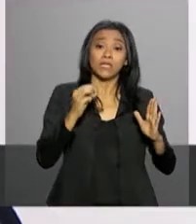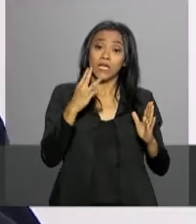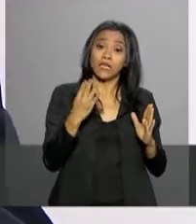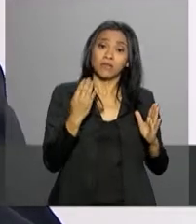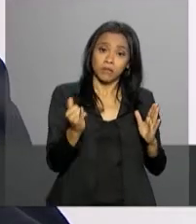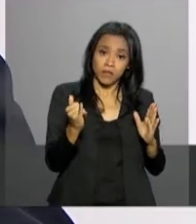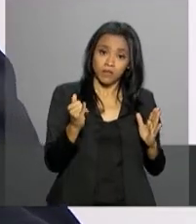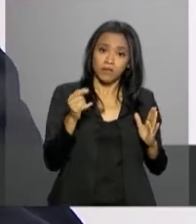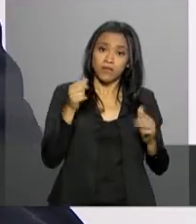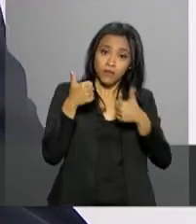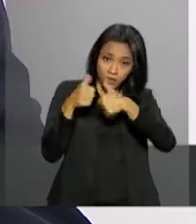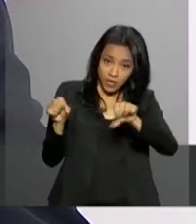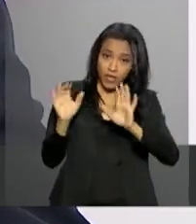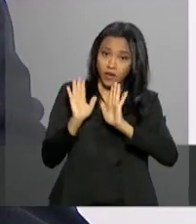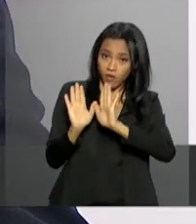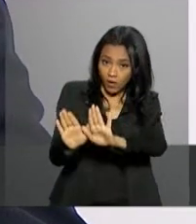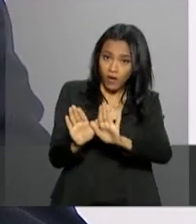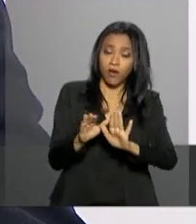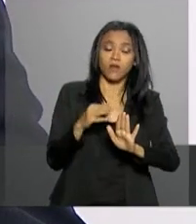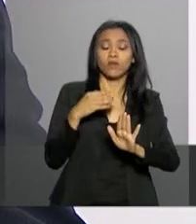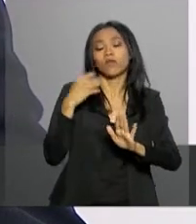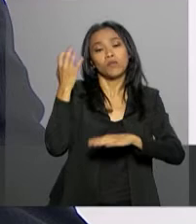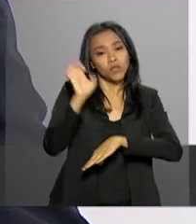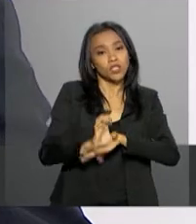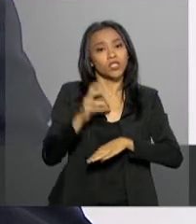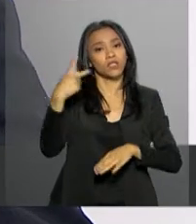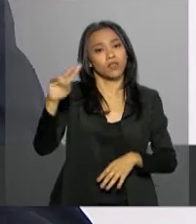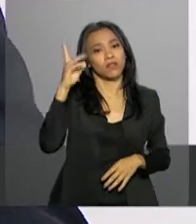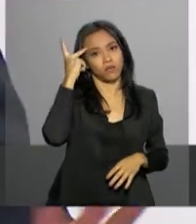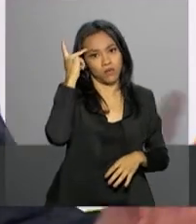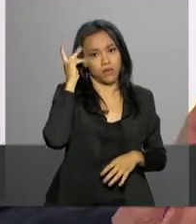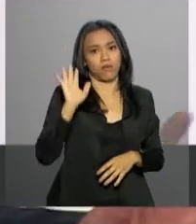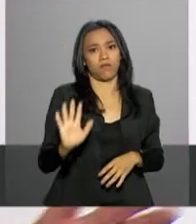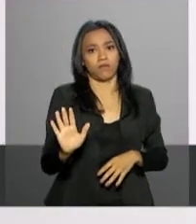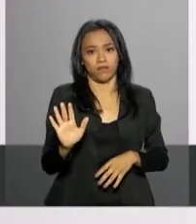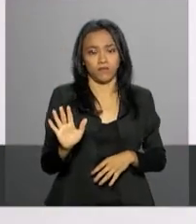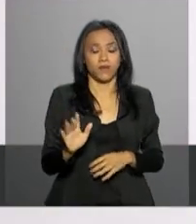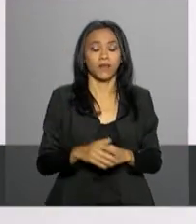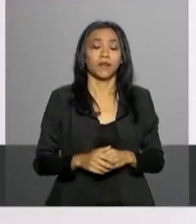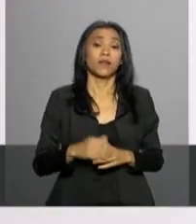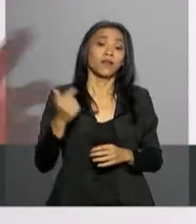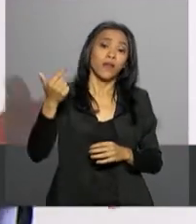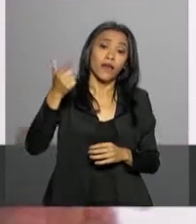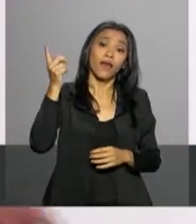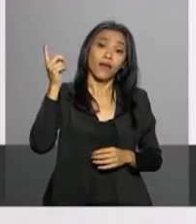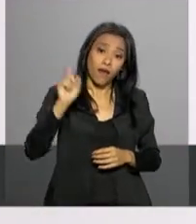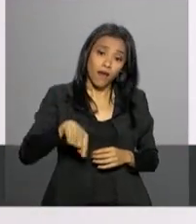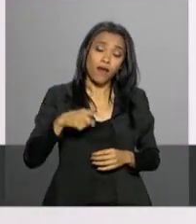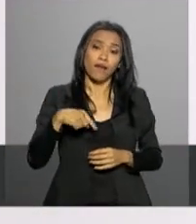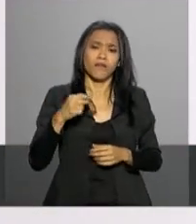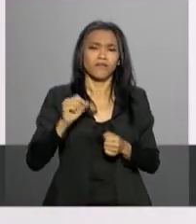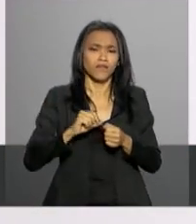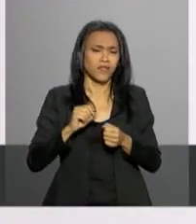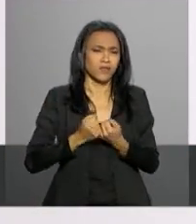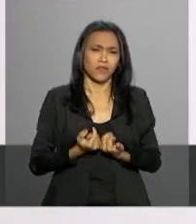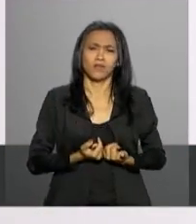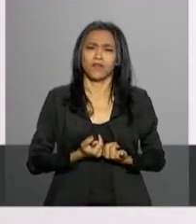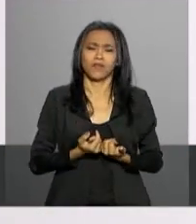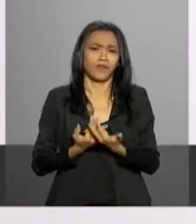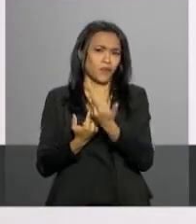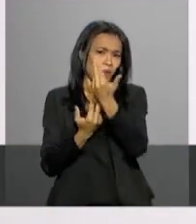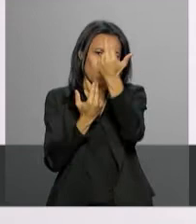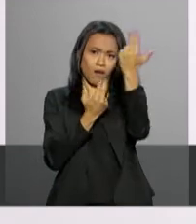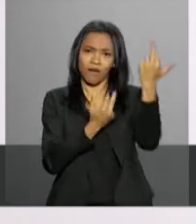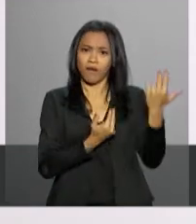reais ficarão para os cofres estaduais de alguma maneira como lembrou jonas donizette fizemos mais ou menos coisas parecidas com